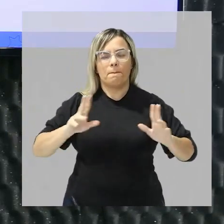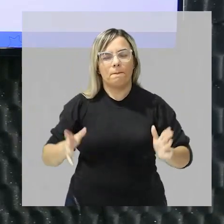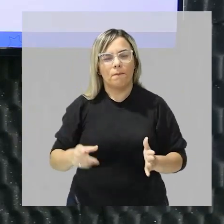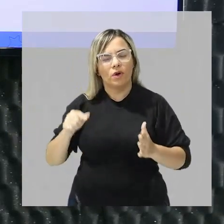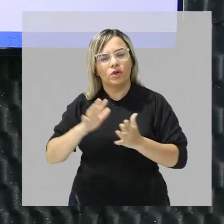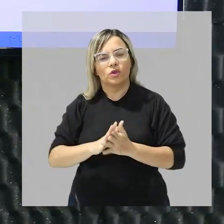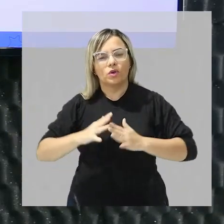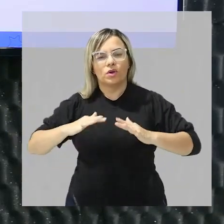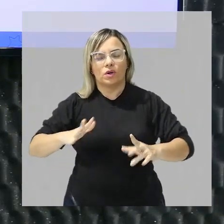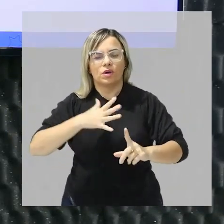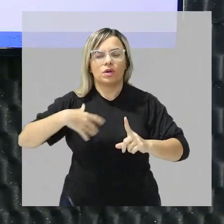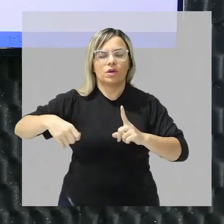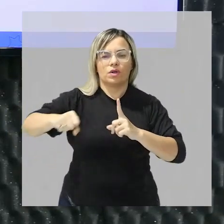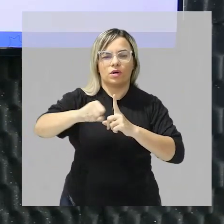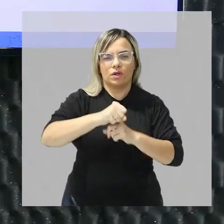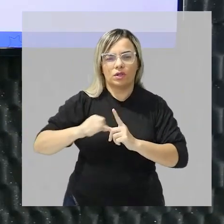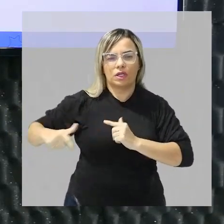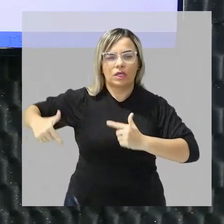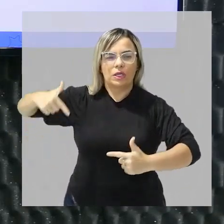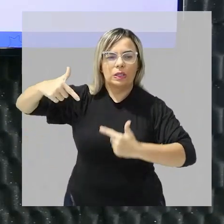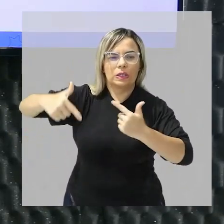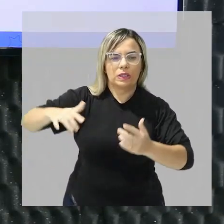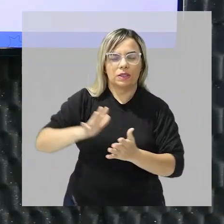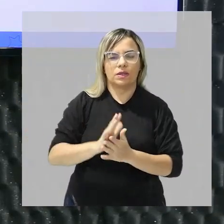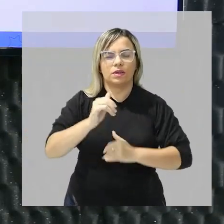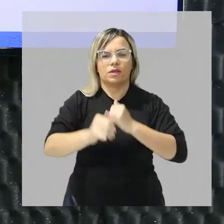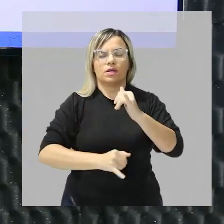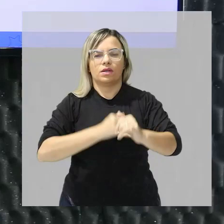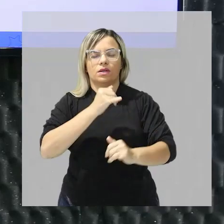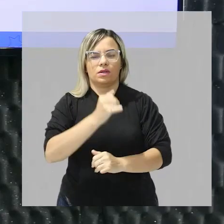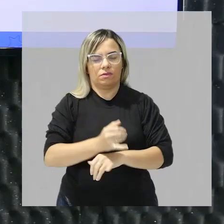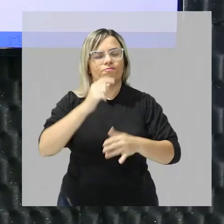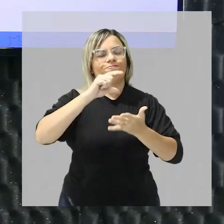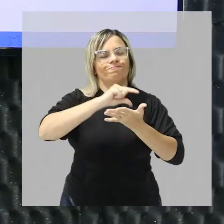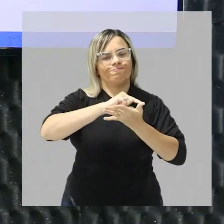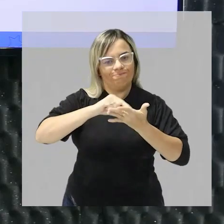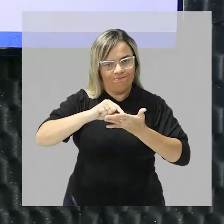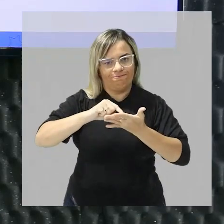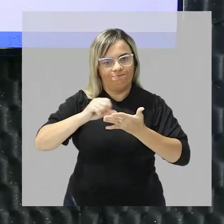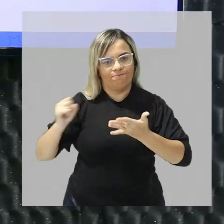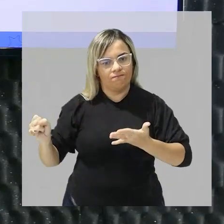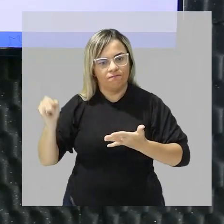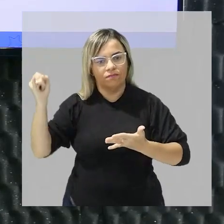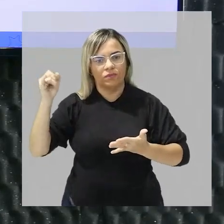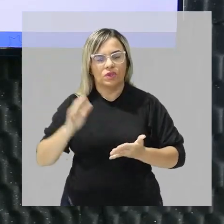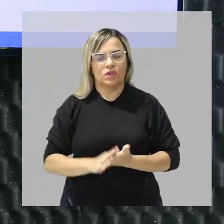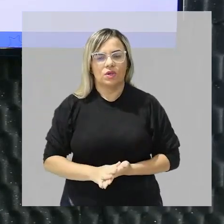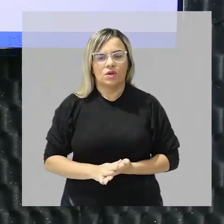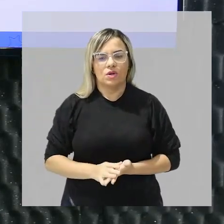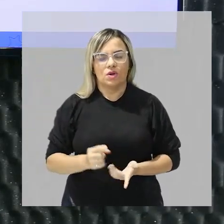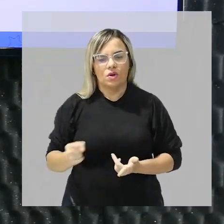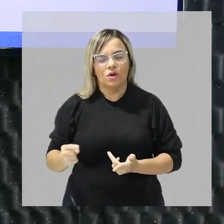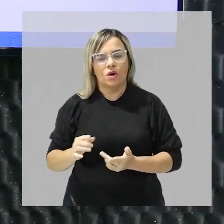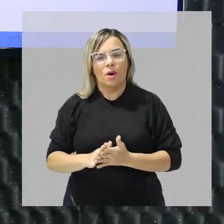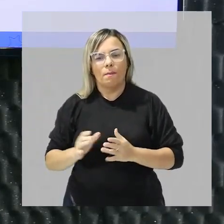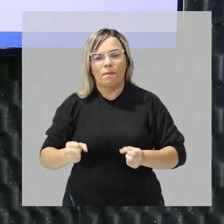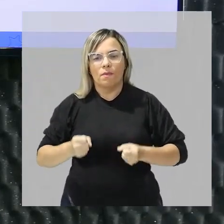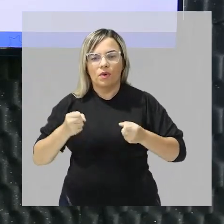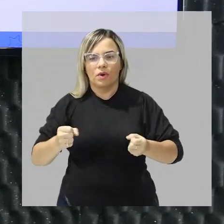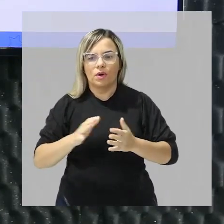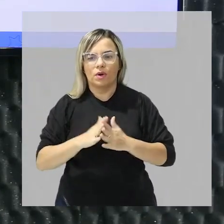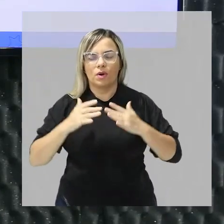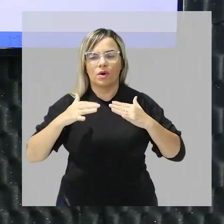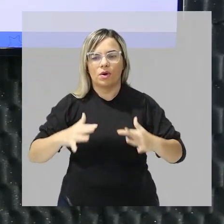movimentos sociais, que é a internet. Aqui você vai destacar a internet. O mesmo pode ser dito do